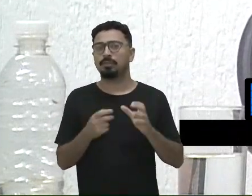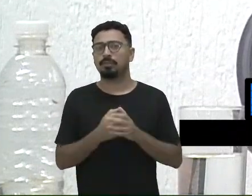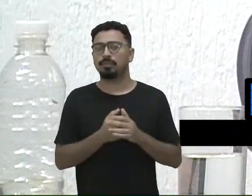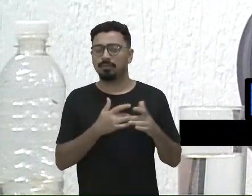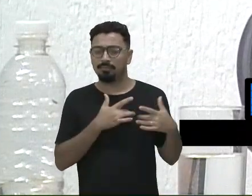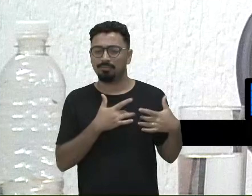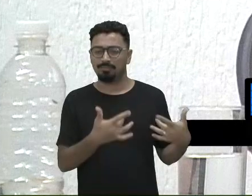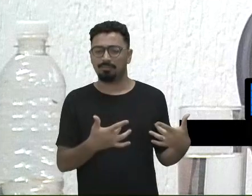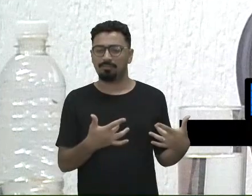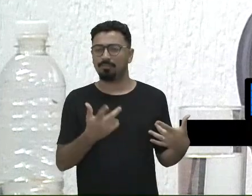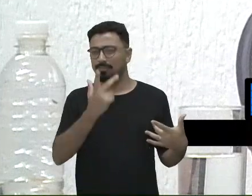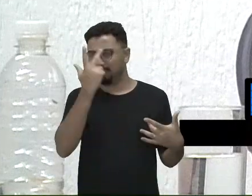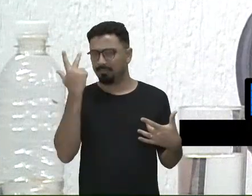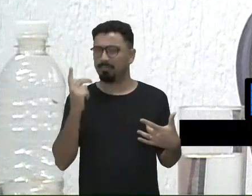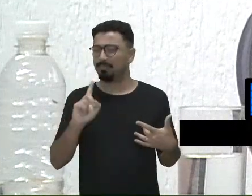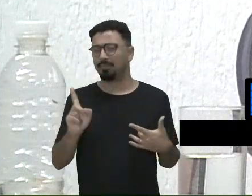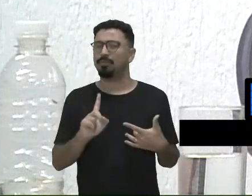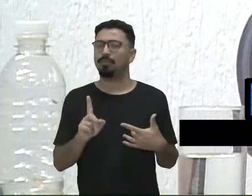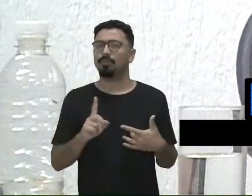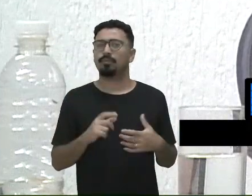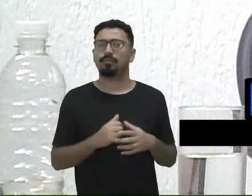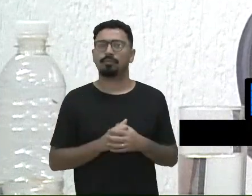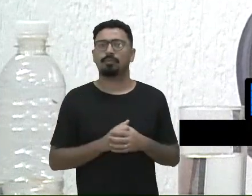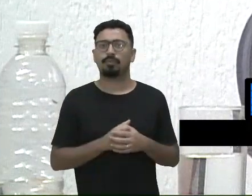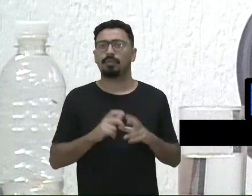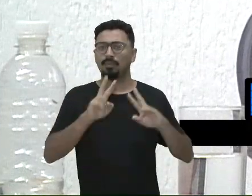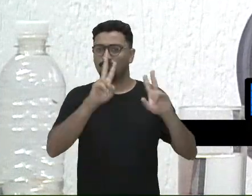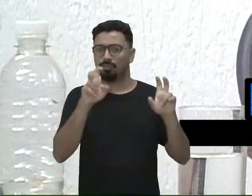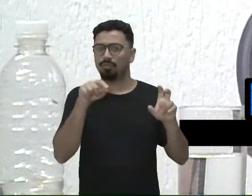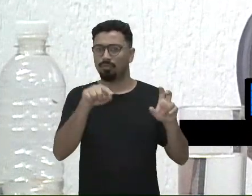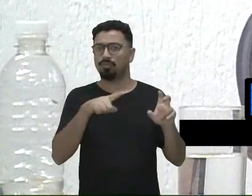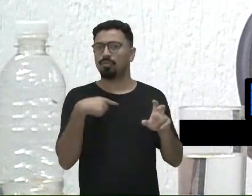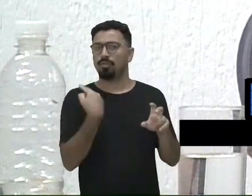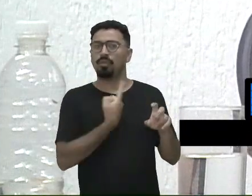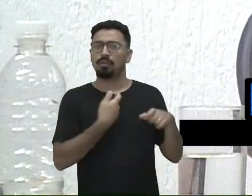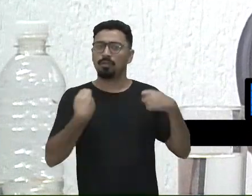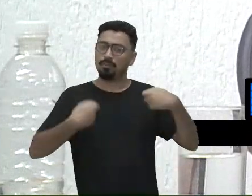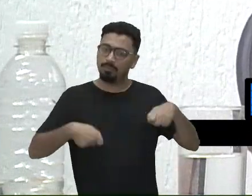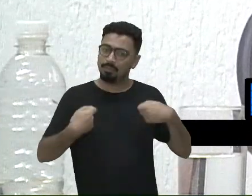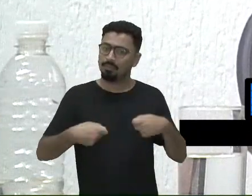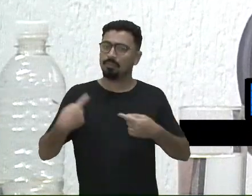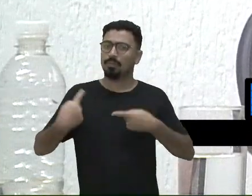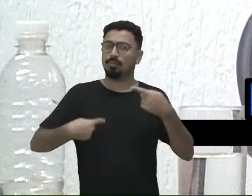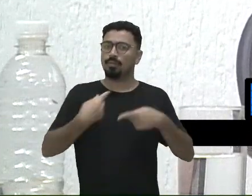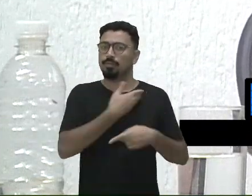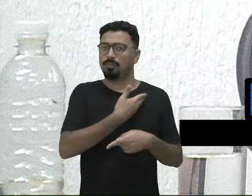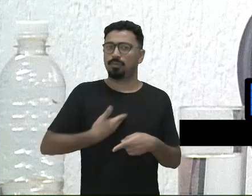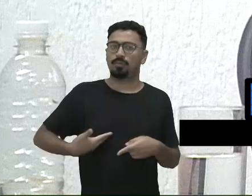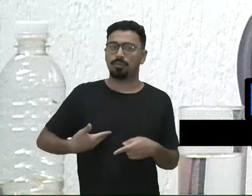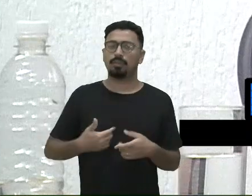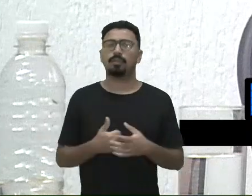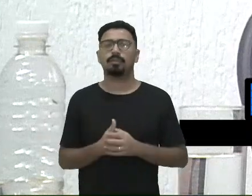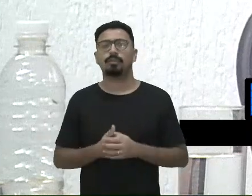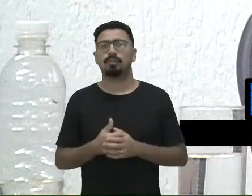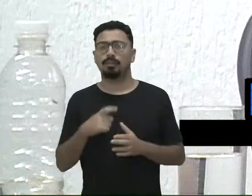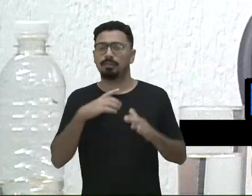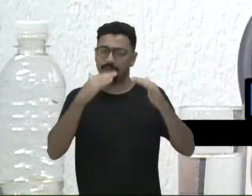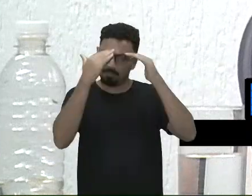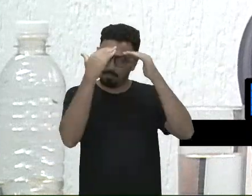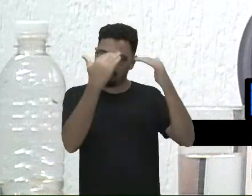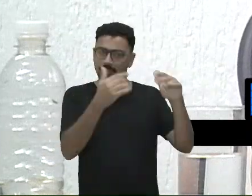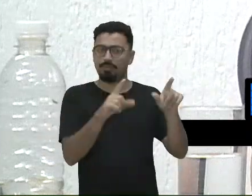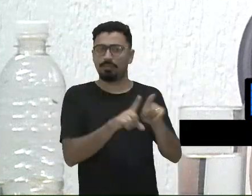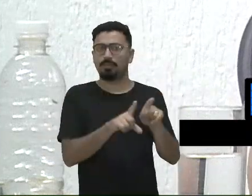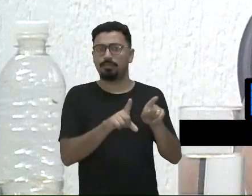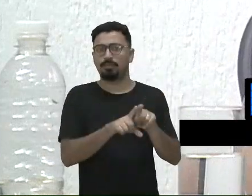pessoal, sabe? Essa é a questão. Nós precisamos que a política pública seja seguida e